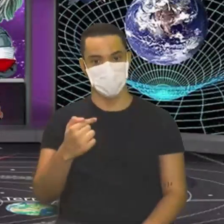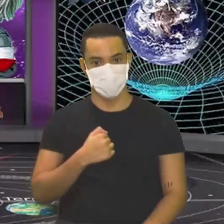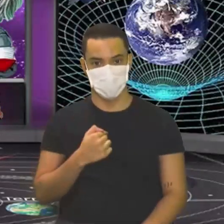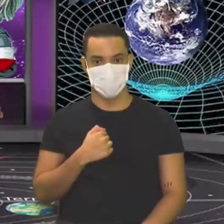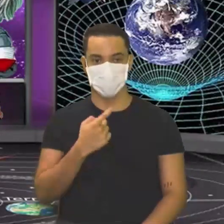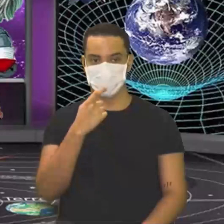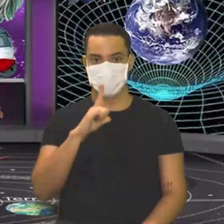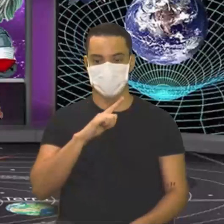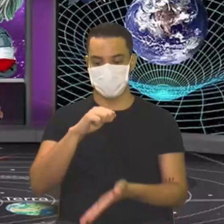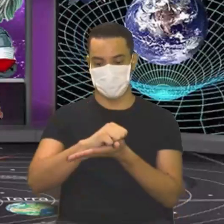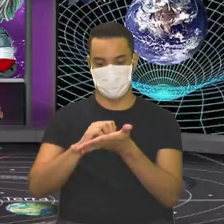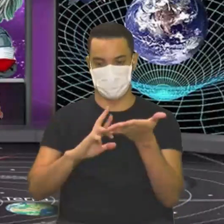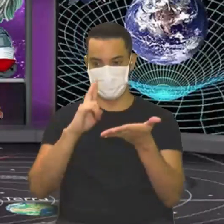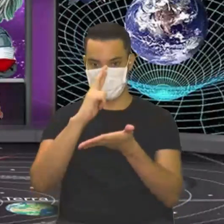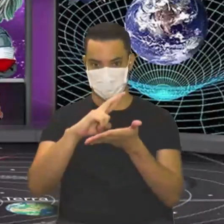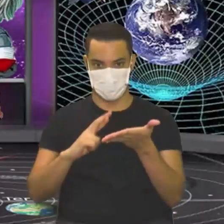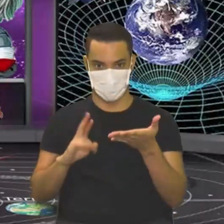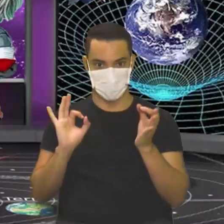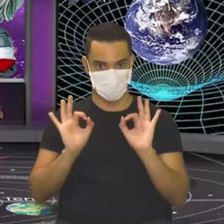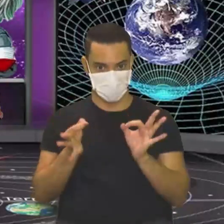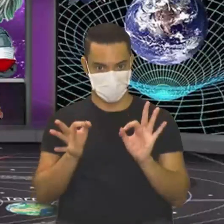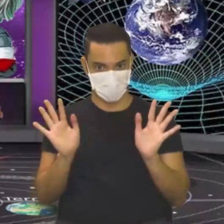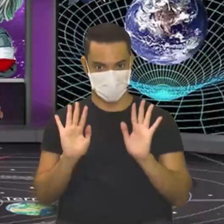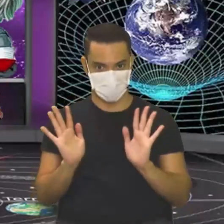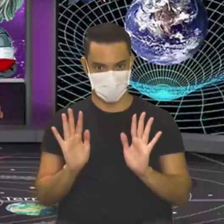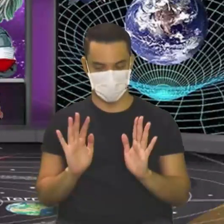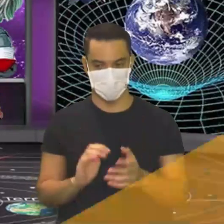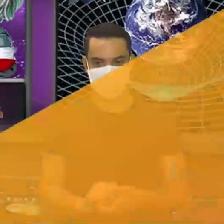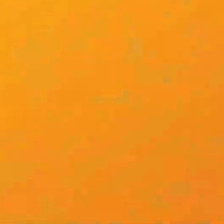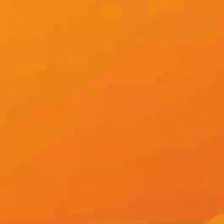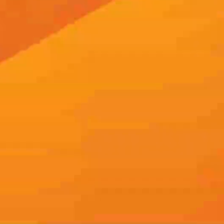pouco tem exercícios para vocês, tá bom? Tchau, tchau.